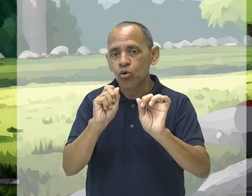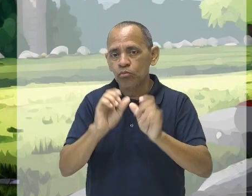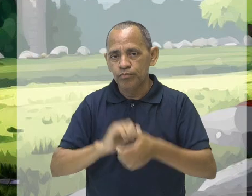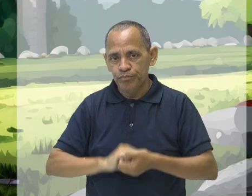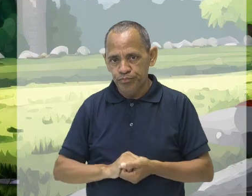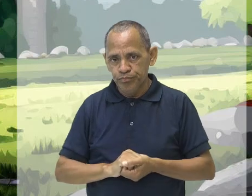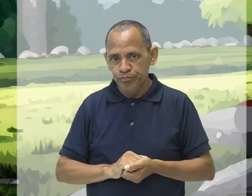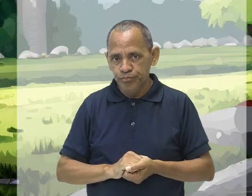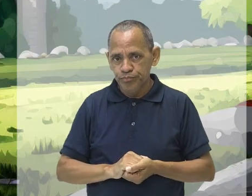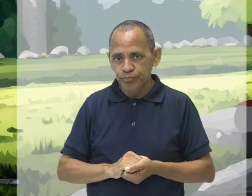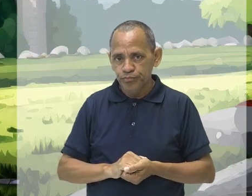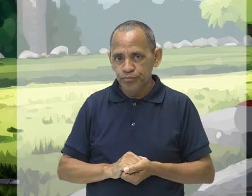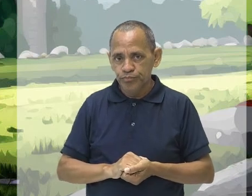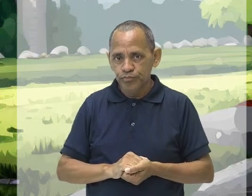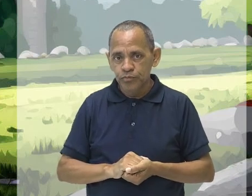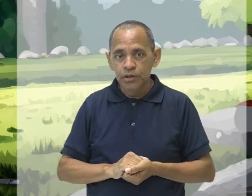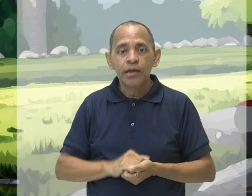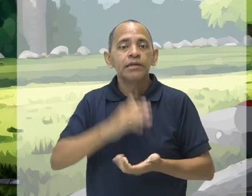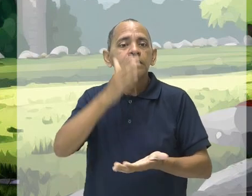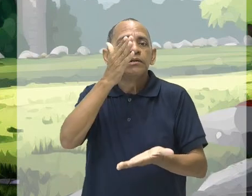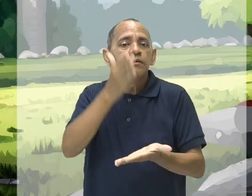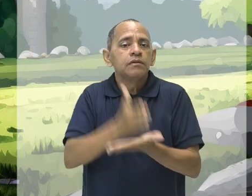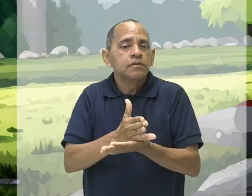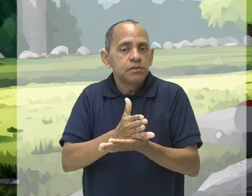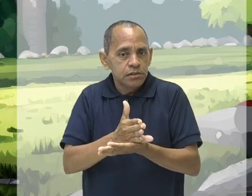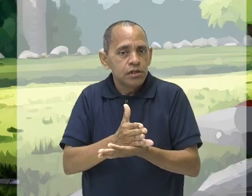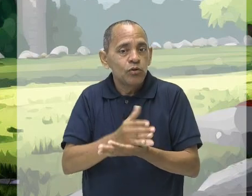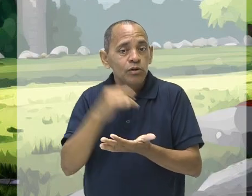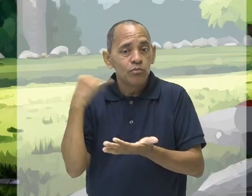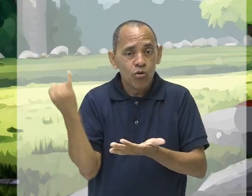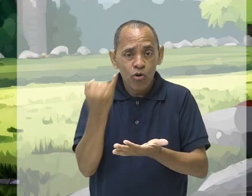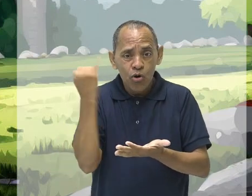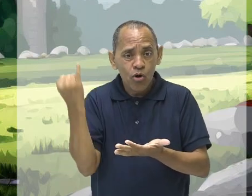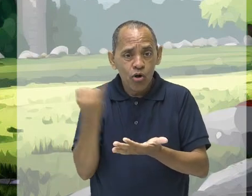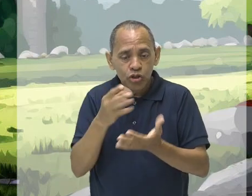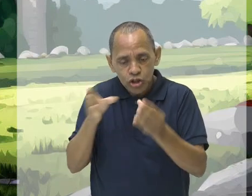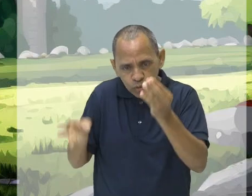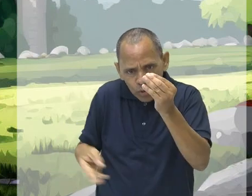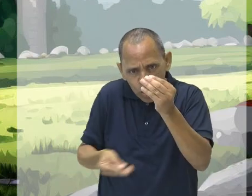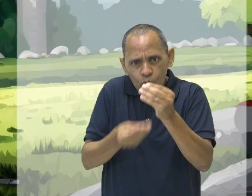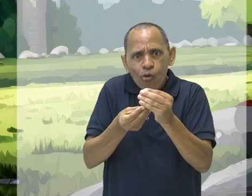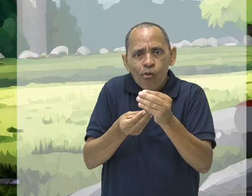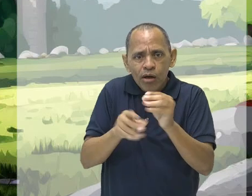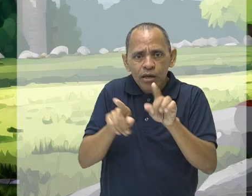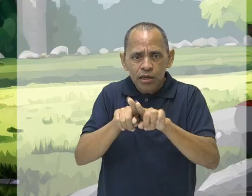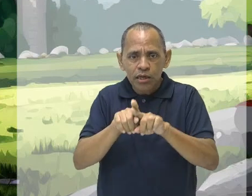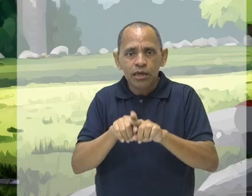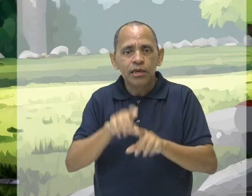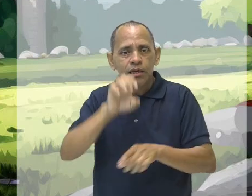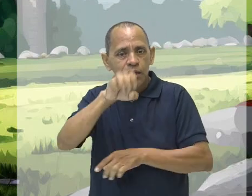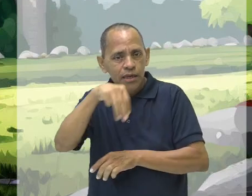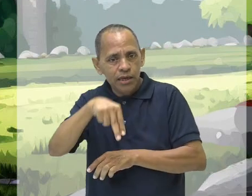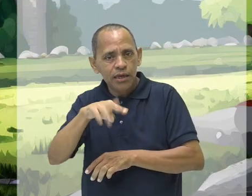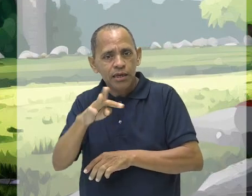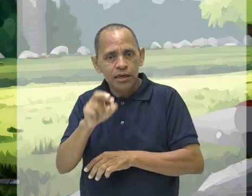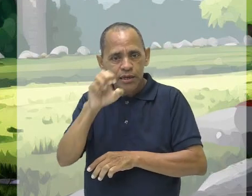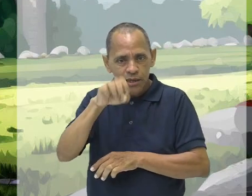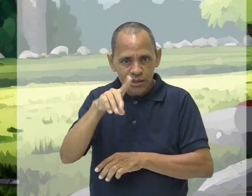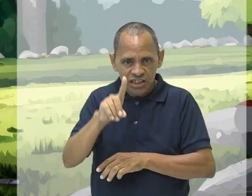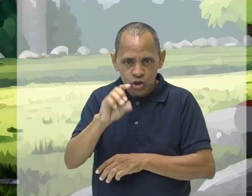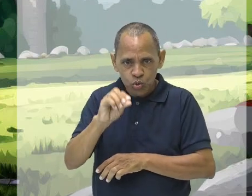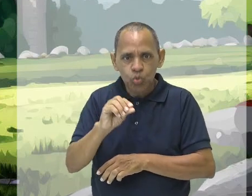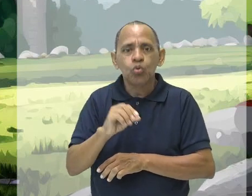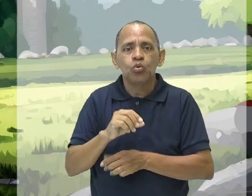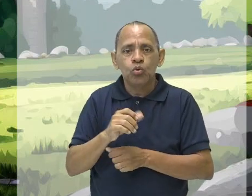final. Essa divisão ela é parte importante para a composição do enredo. Então, o enredo que vai ser narrado ali, né, o